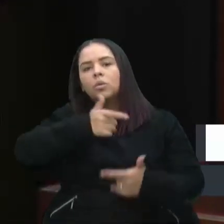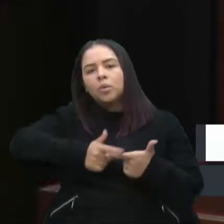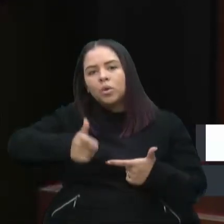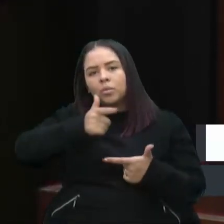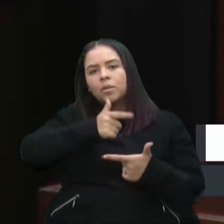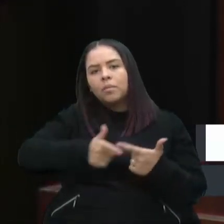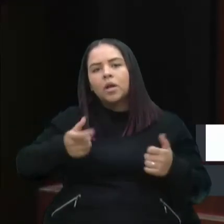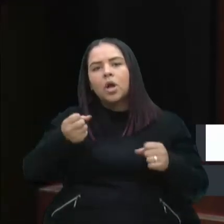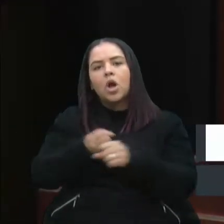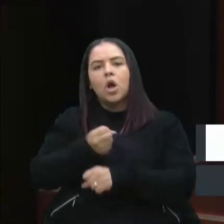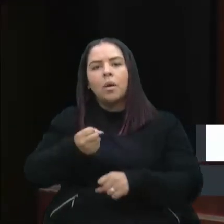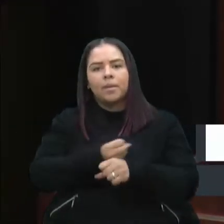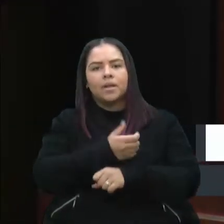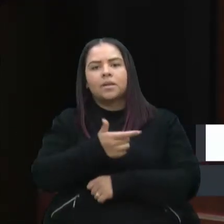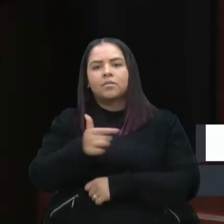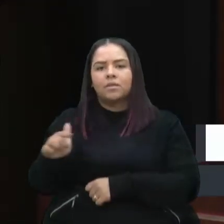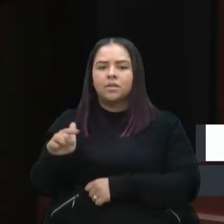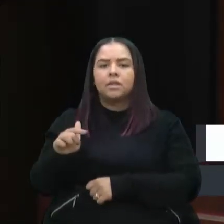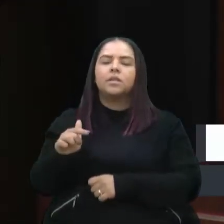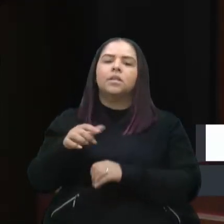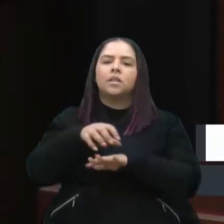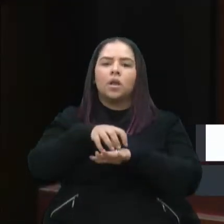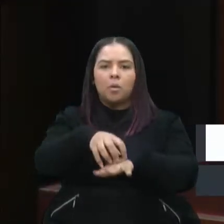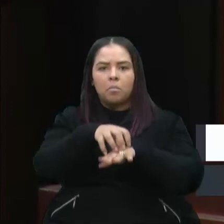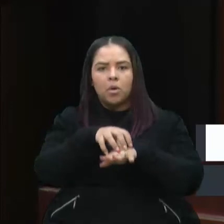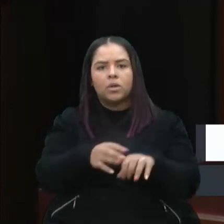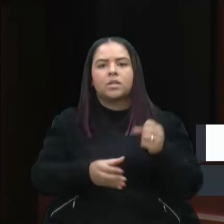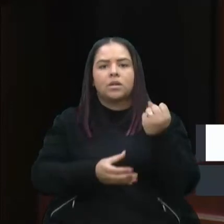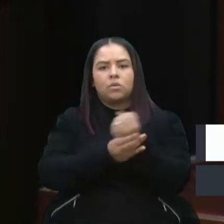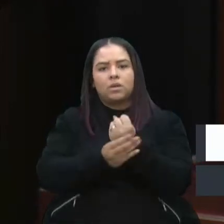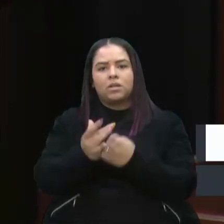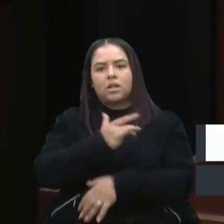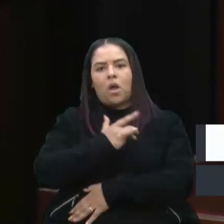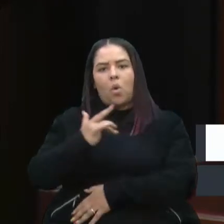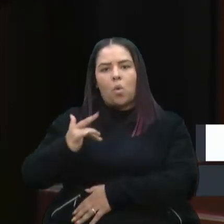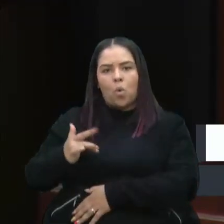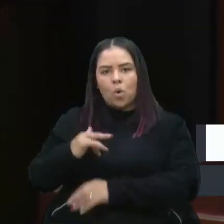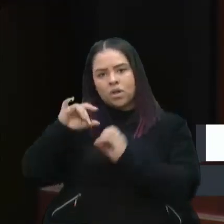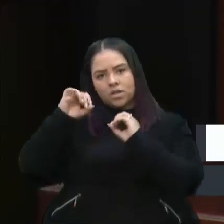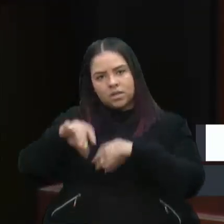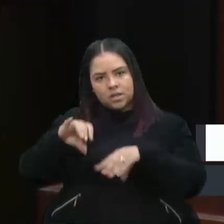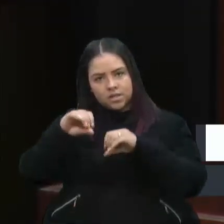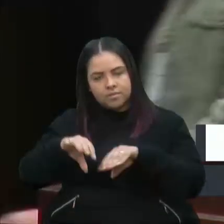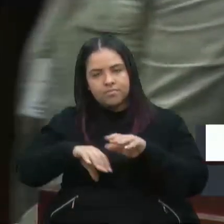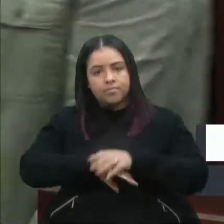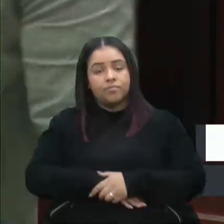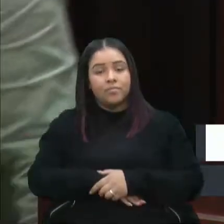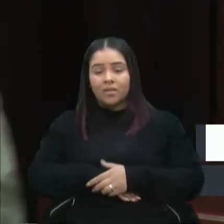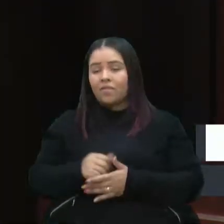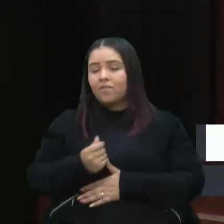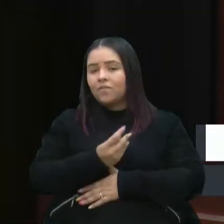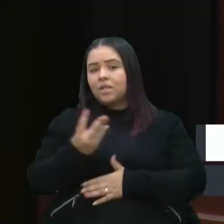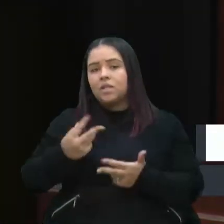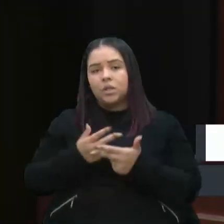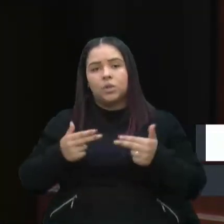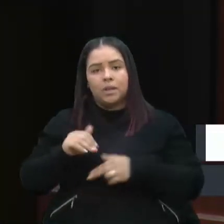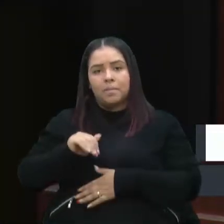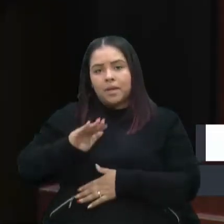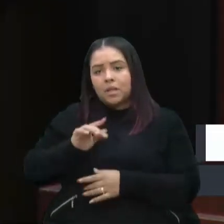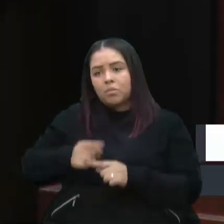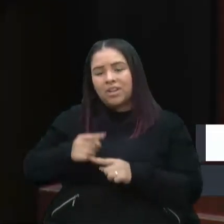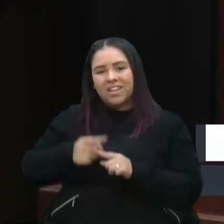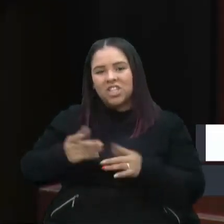de obras que não tem, de transporte, de segurança, de saúde, de educação e tantas outras coisas mais, porque